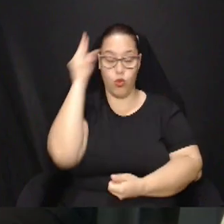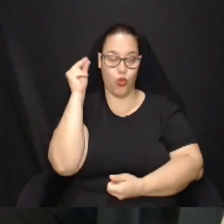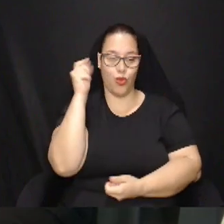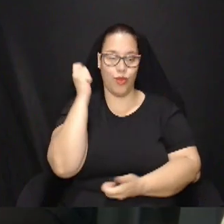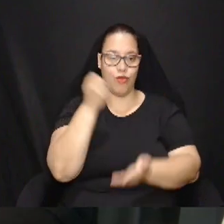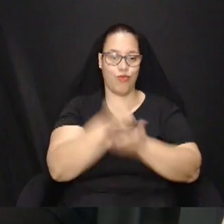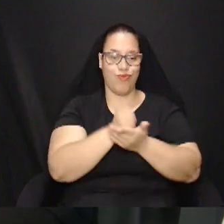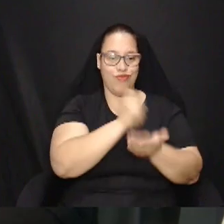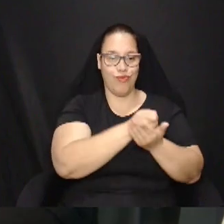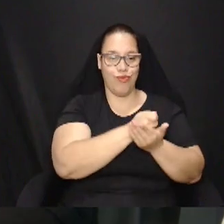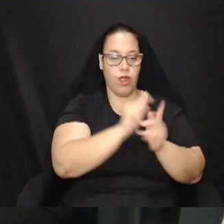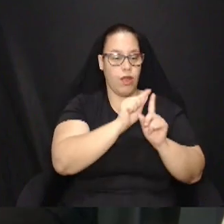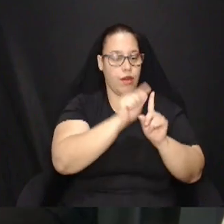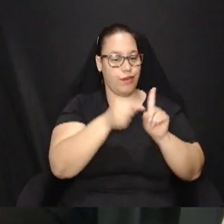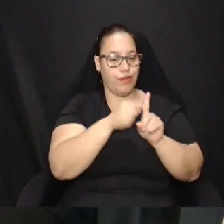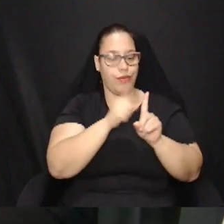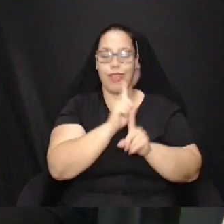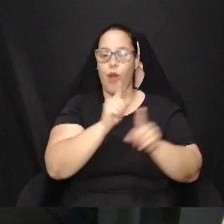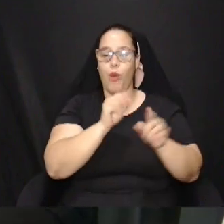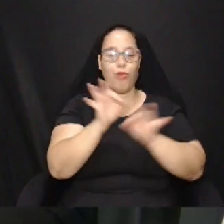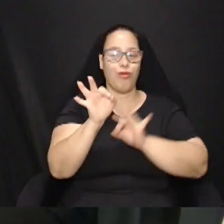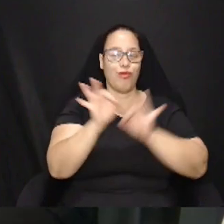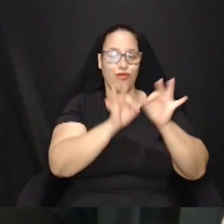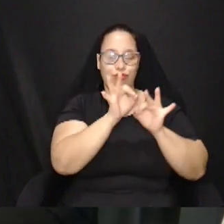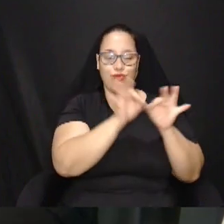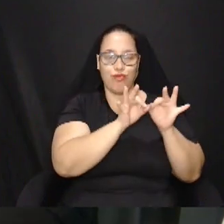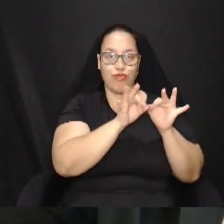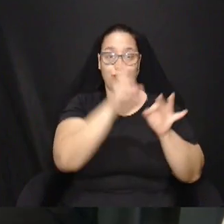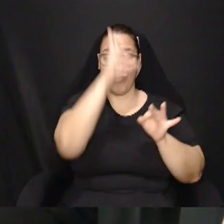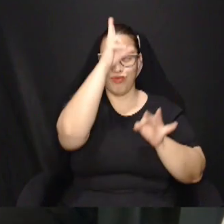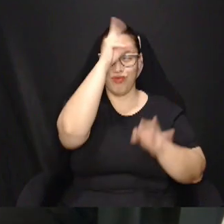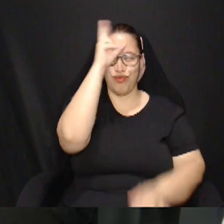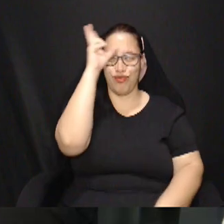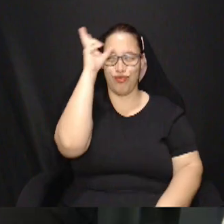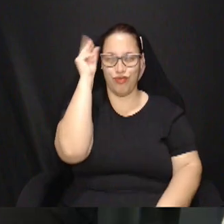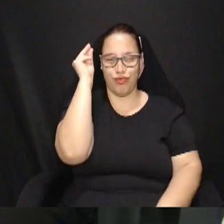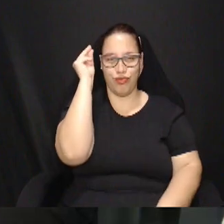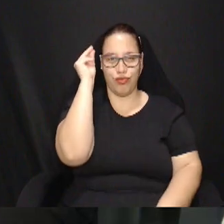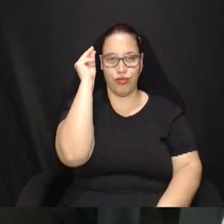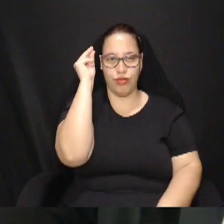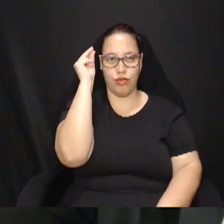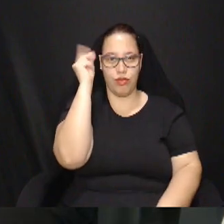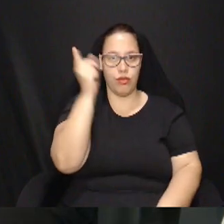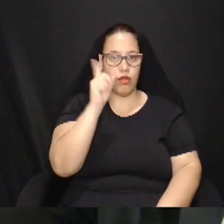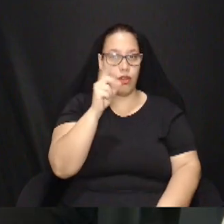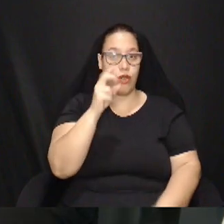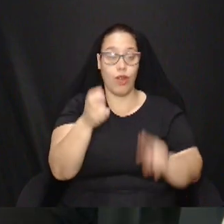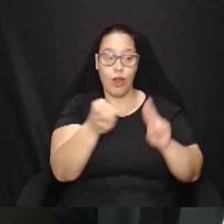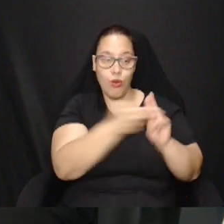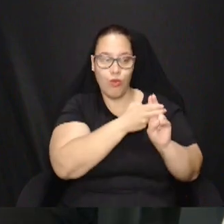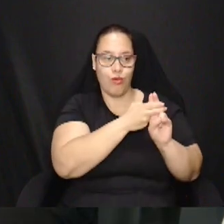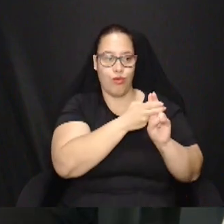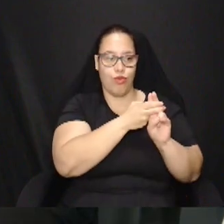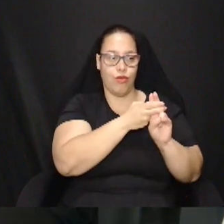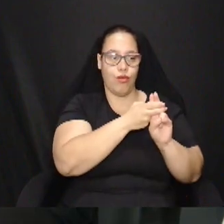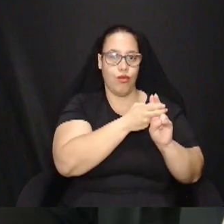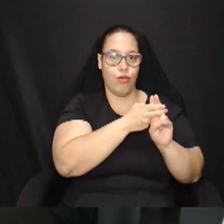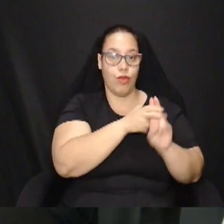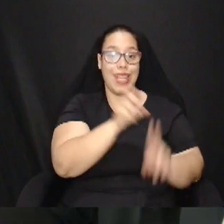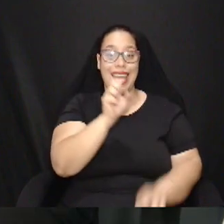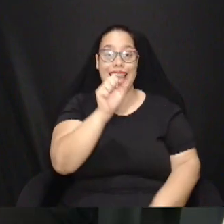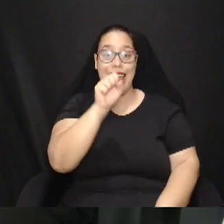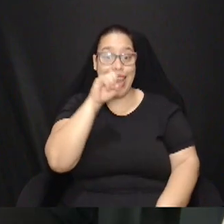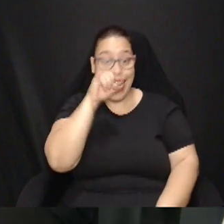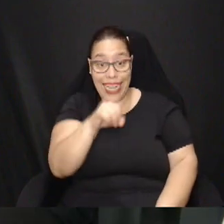gravidez não planejada cai na conta do prefeito, não cai na conta do SUS. Se as prefeituras colocaram